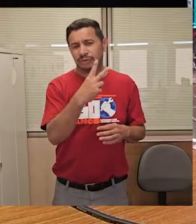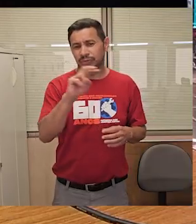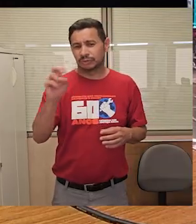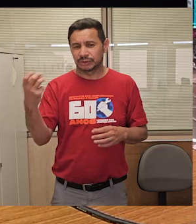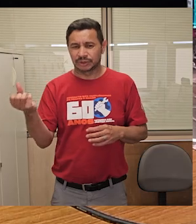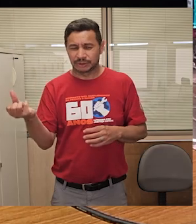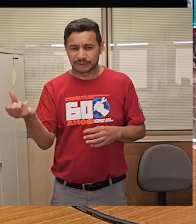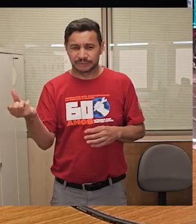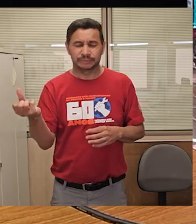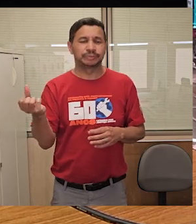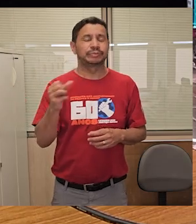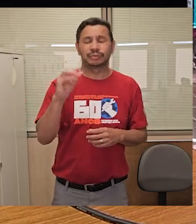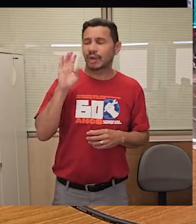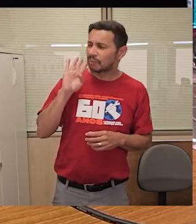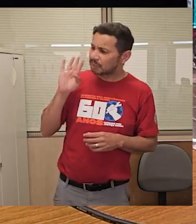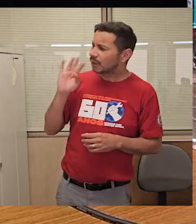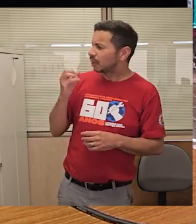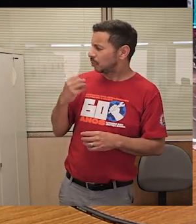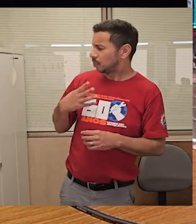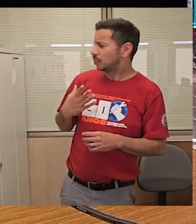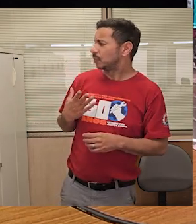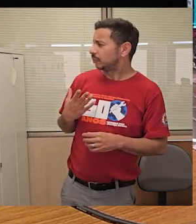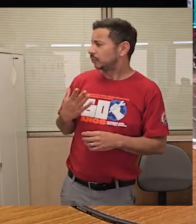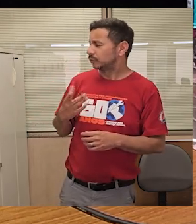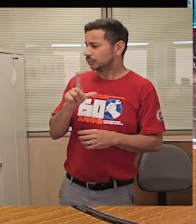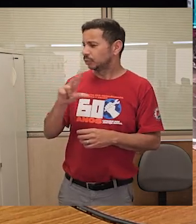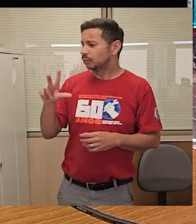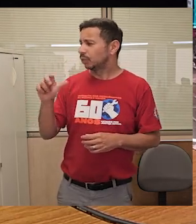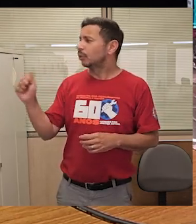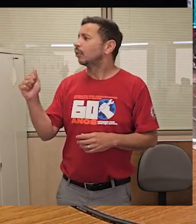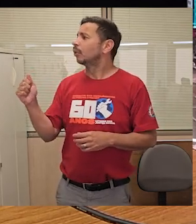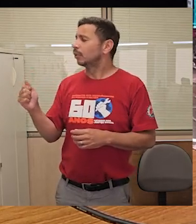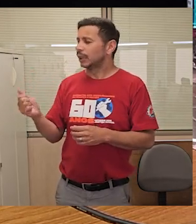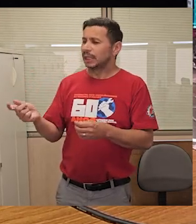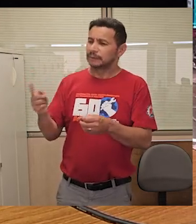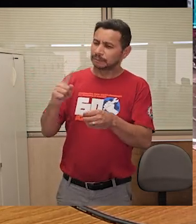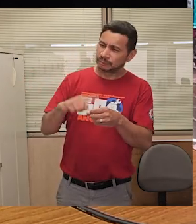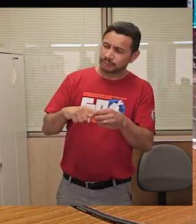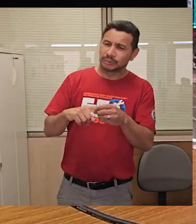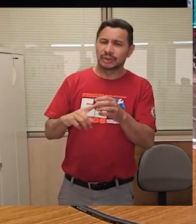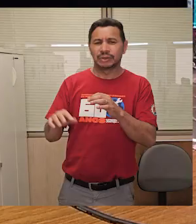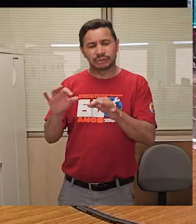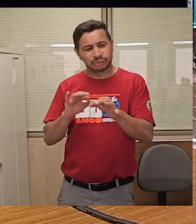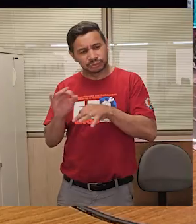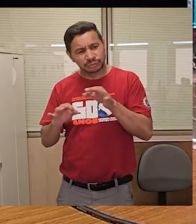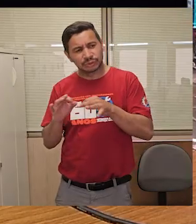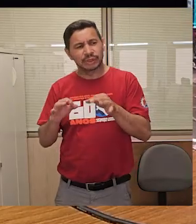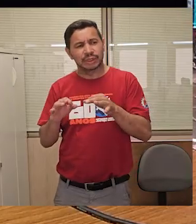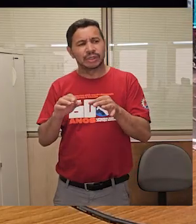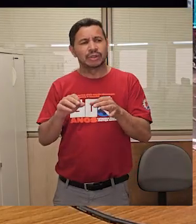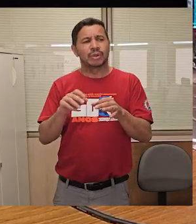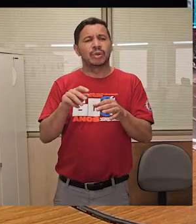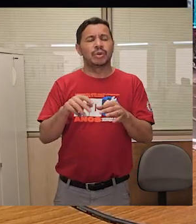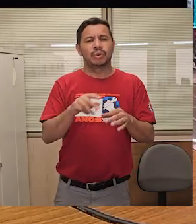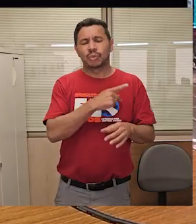Mônica. Assim, o Lula, quando tomou posse, veio de um governo Fernando Henrique, né? Que